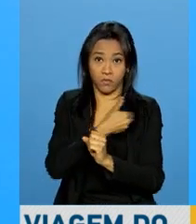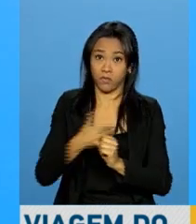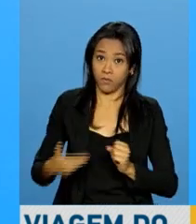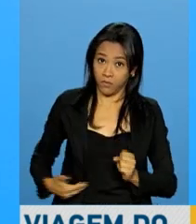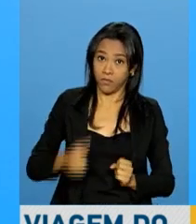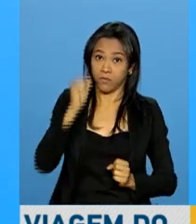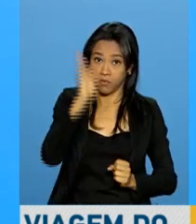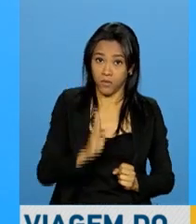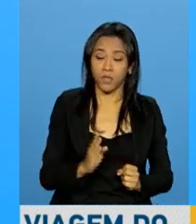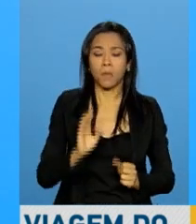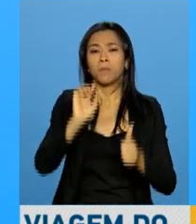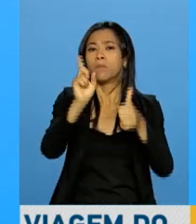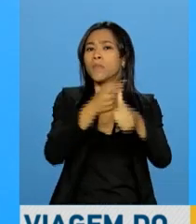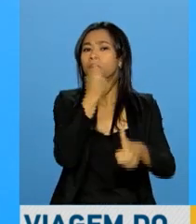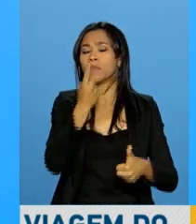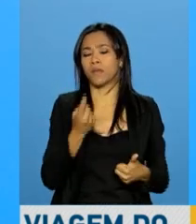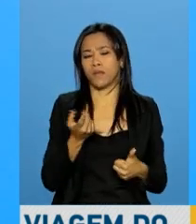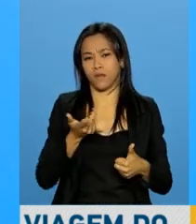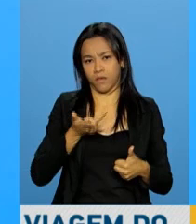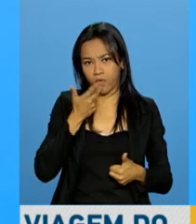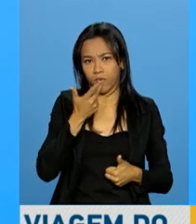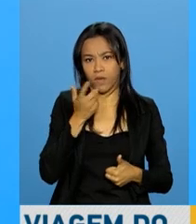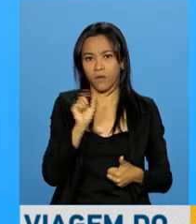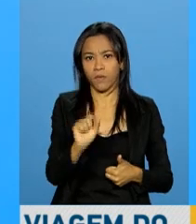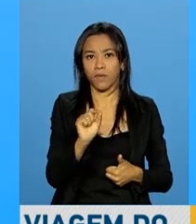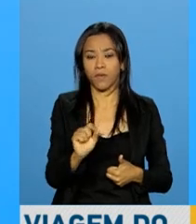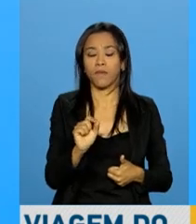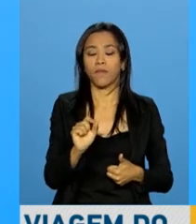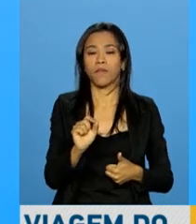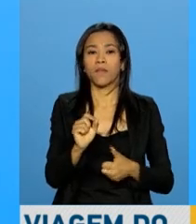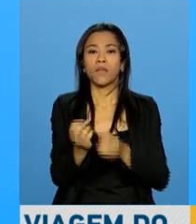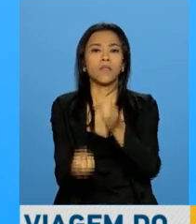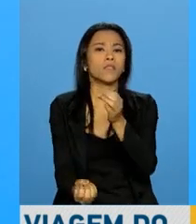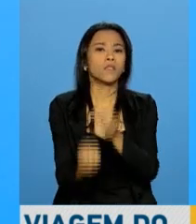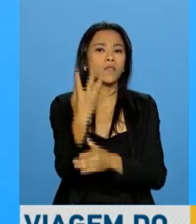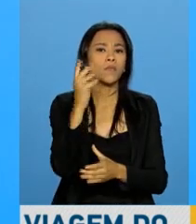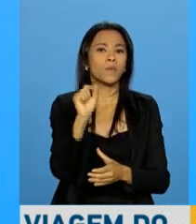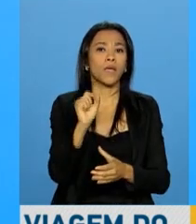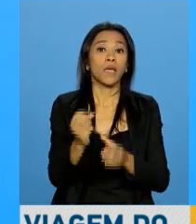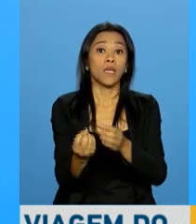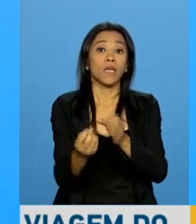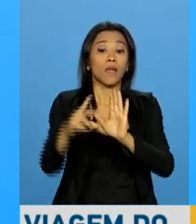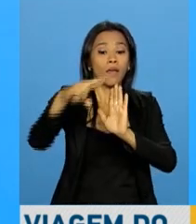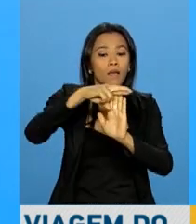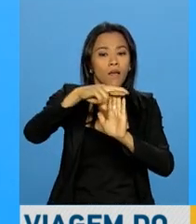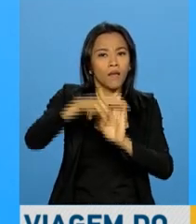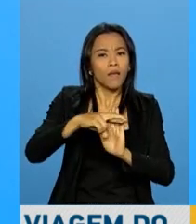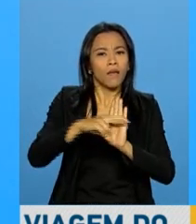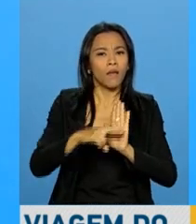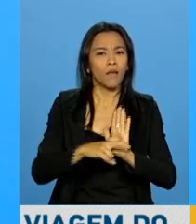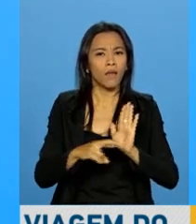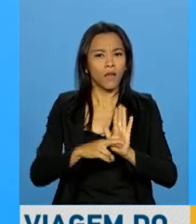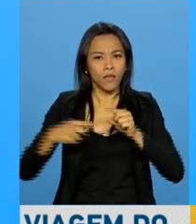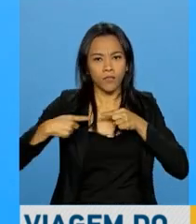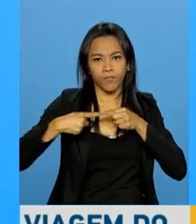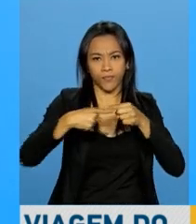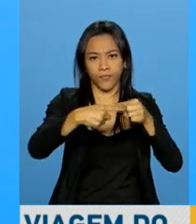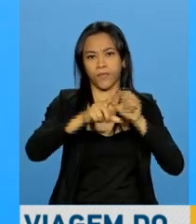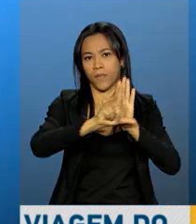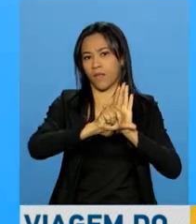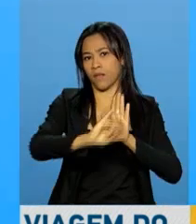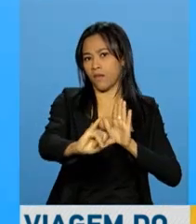delas, registro, foi a instituição de regras constitucionais